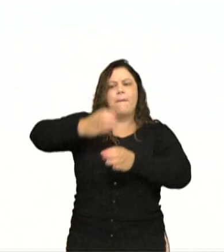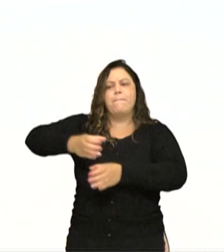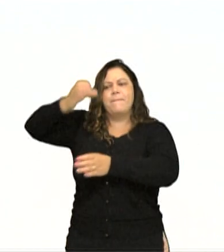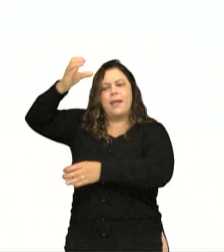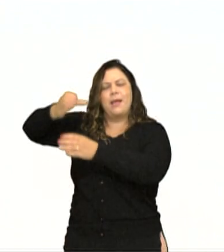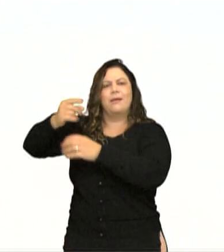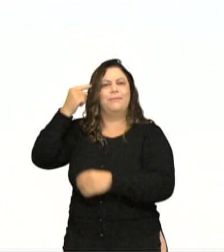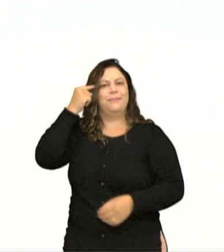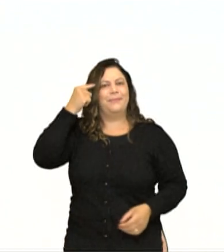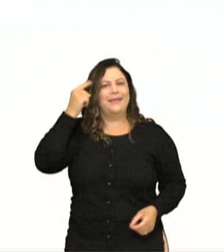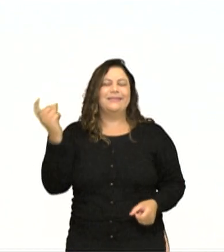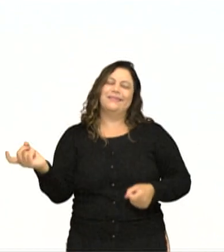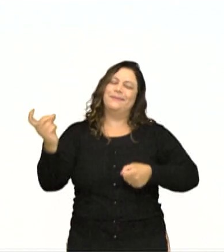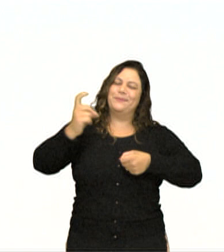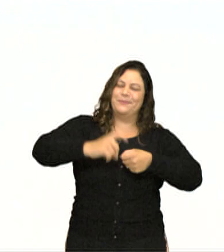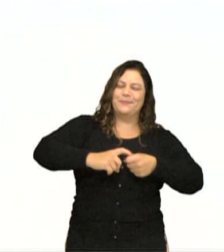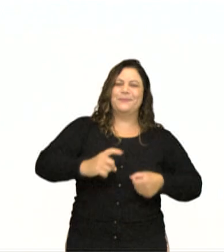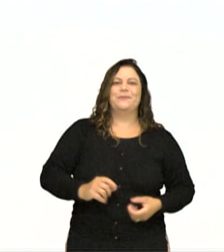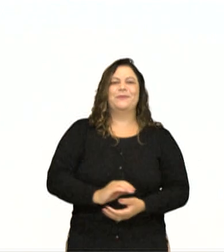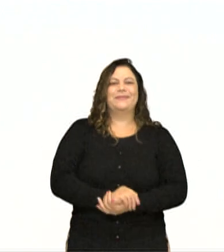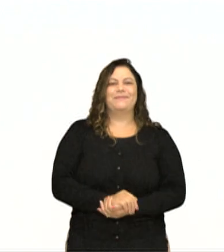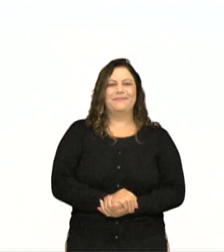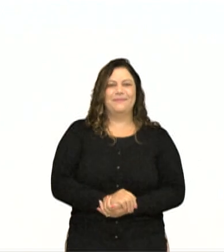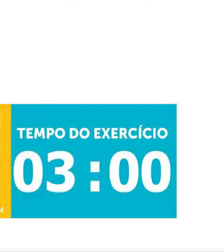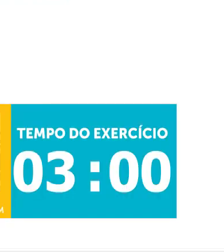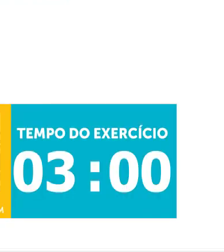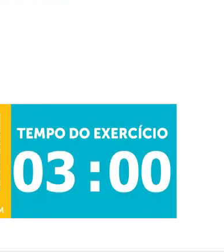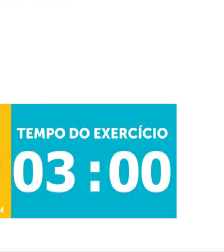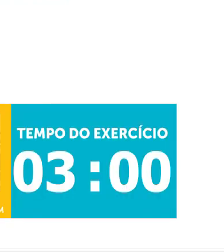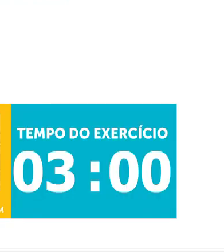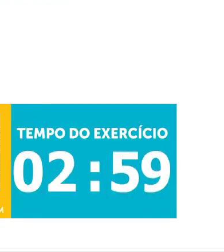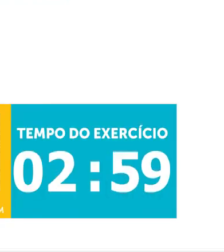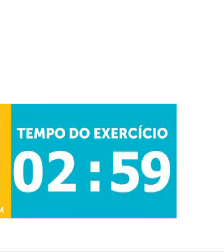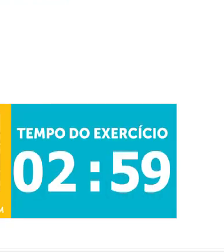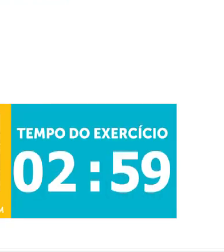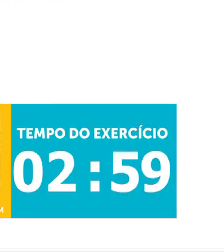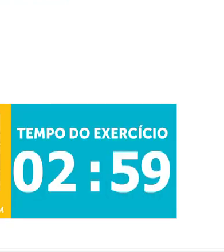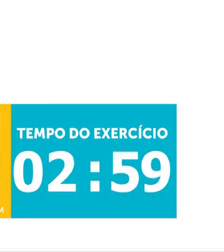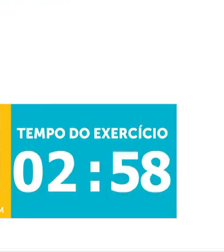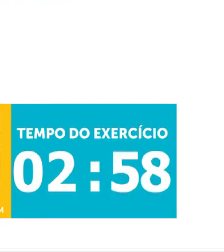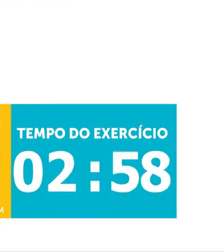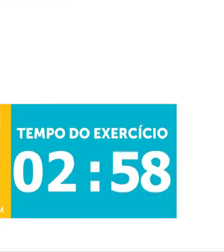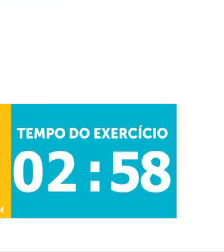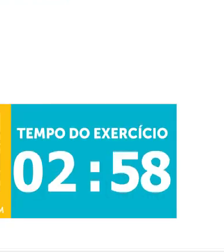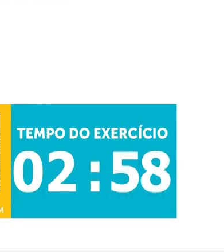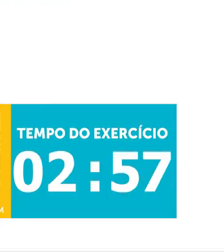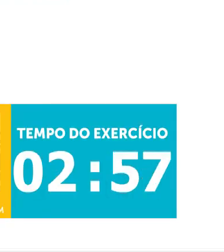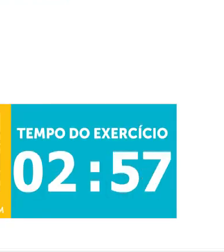Pensa um pouquinho, daqui a pouco a gente está de volta.